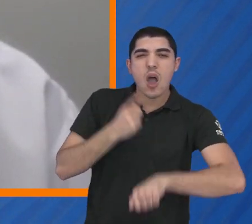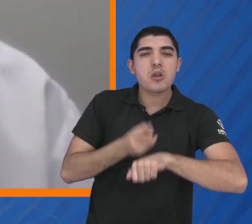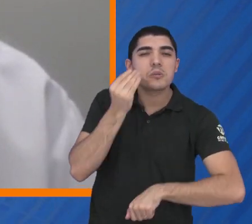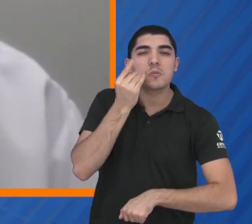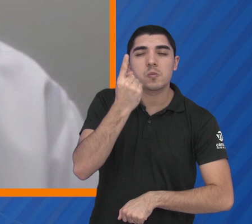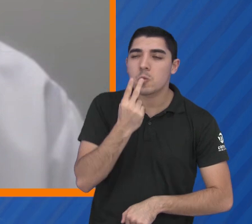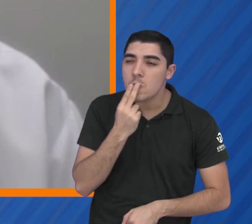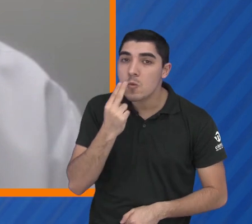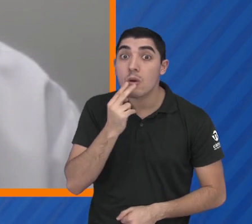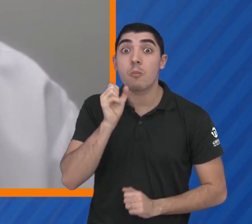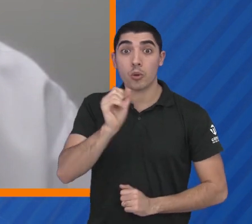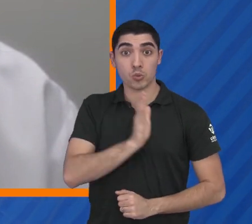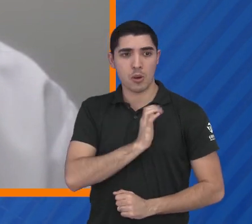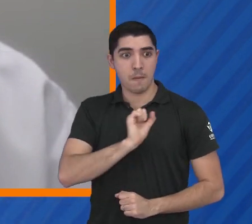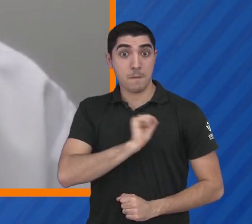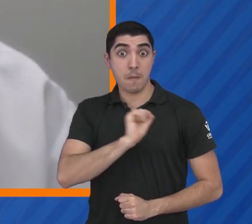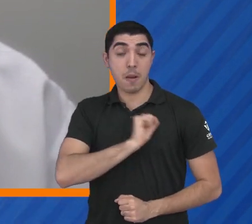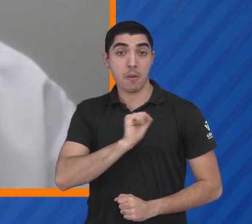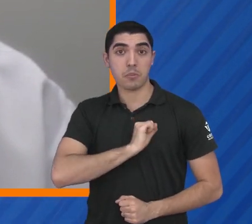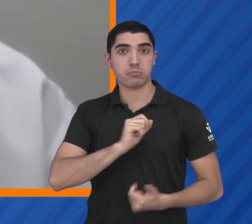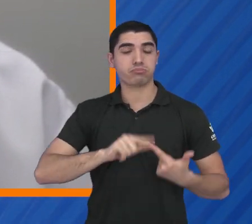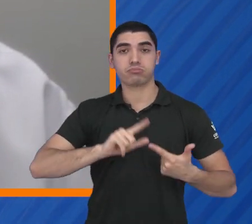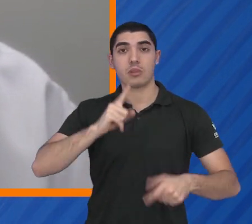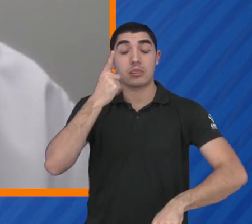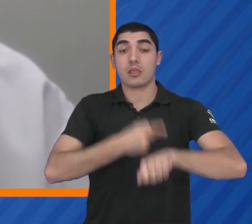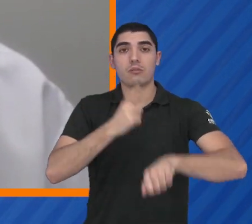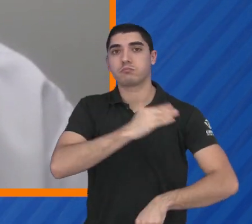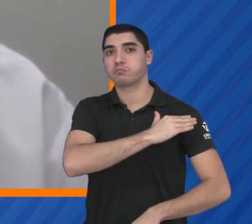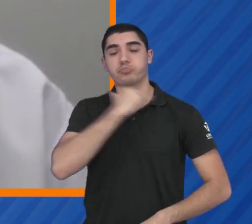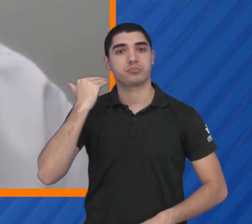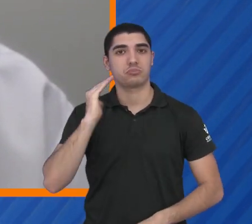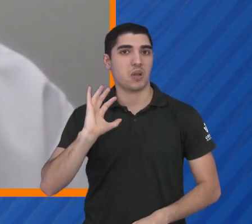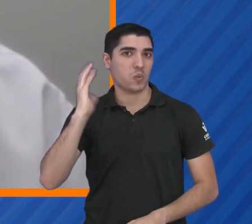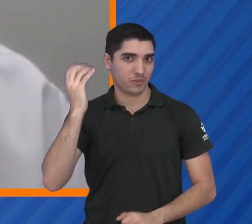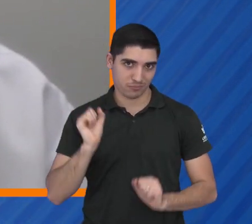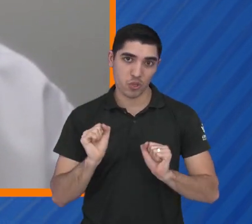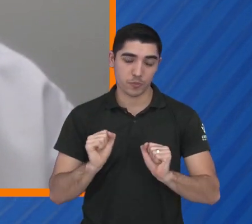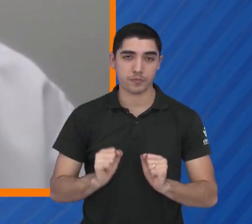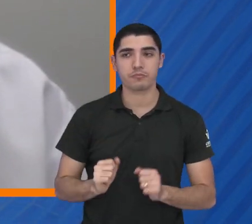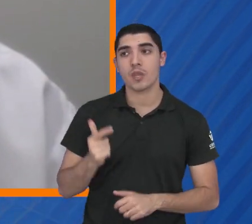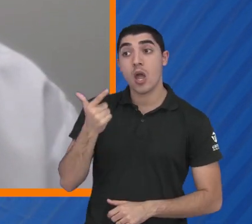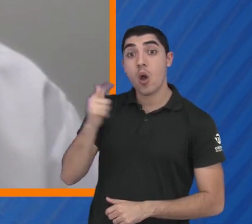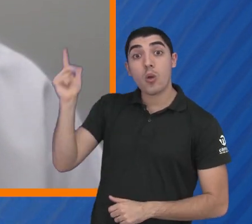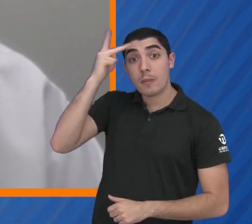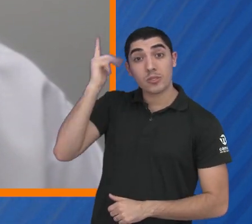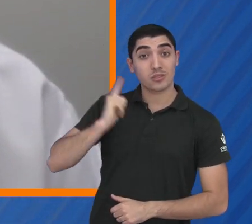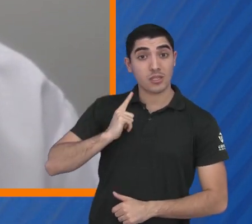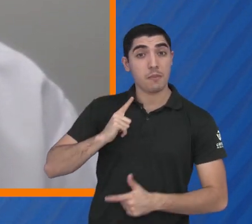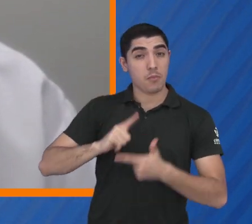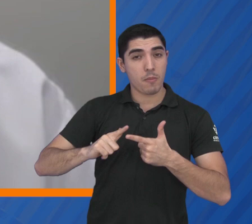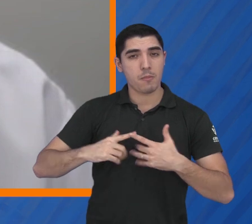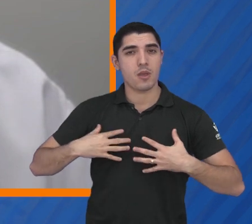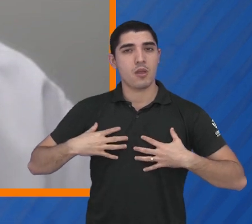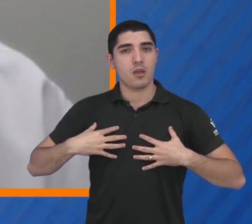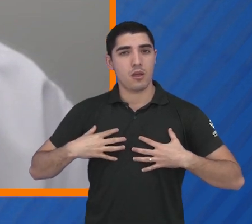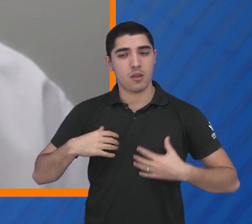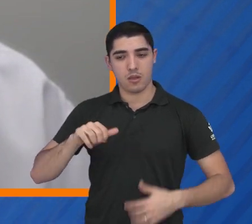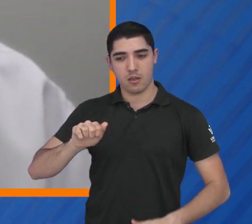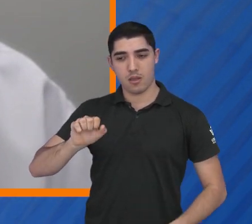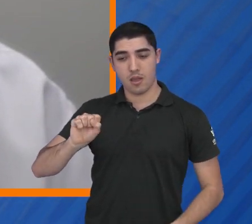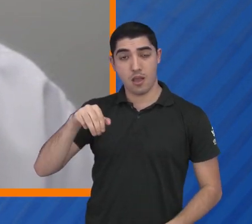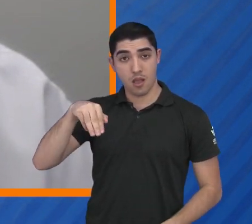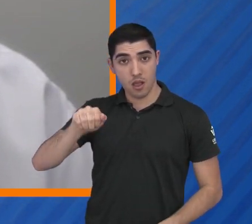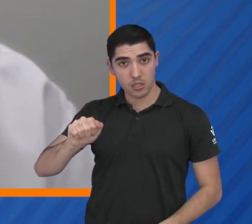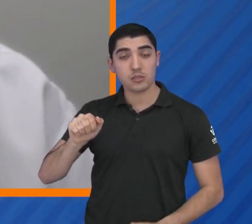ter arritmia, infarto do miocárdio e morte súbita. Pessoas que têm asma e começam a